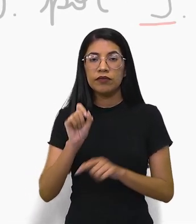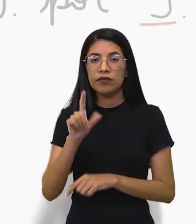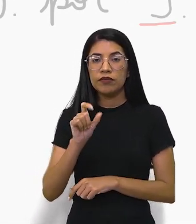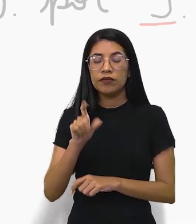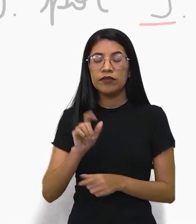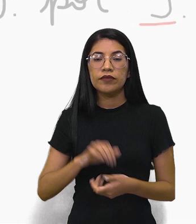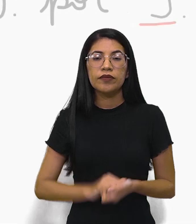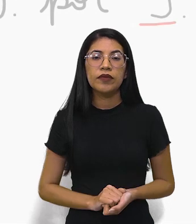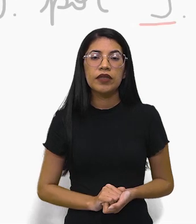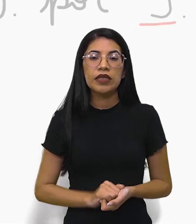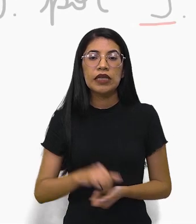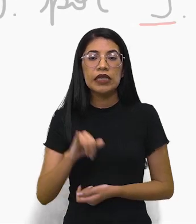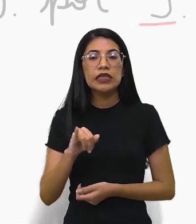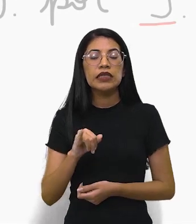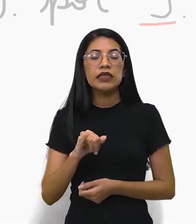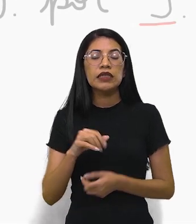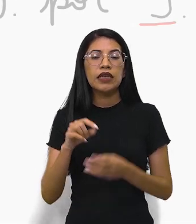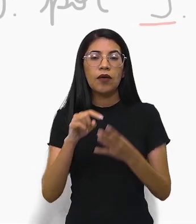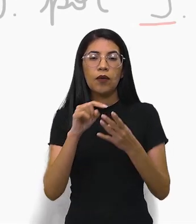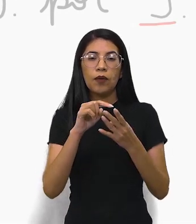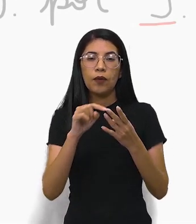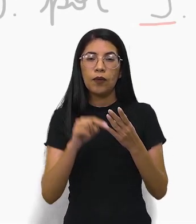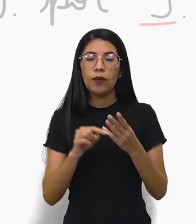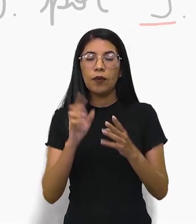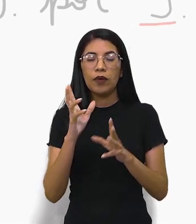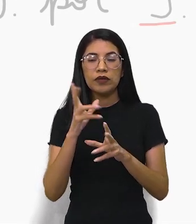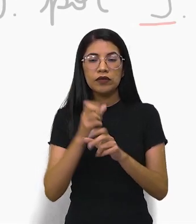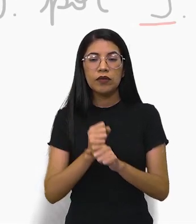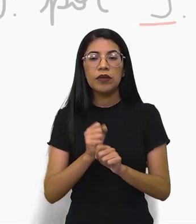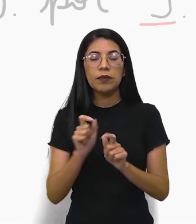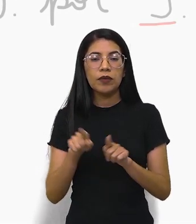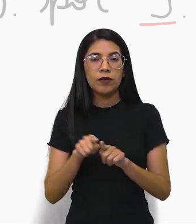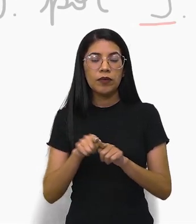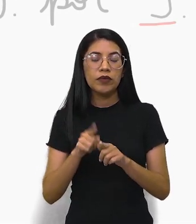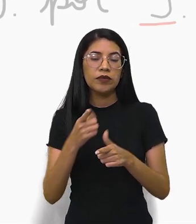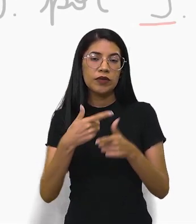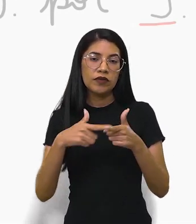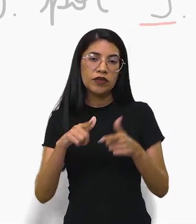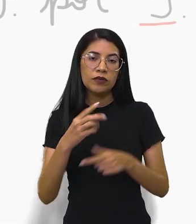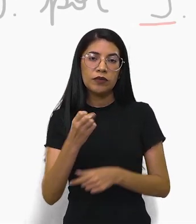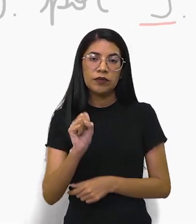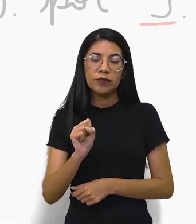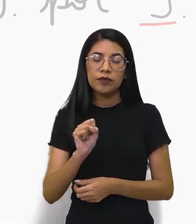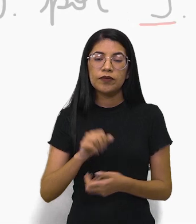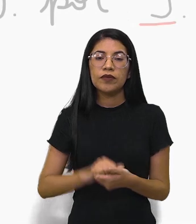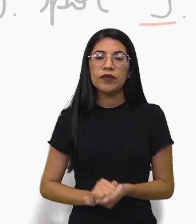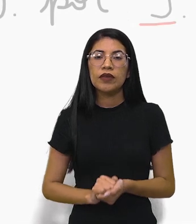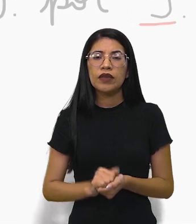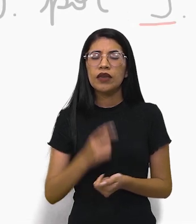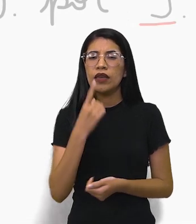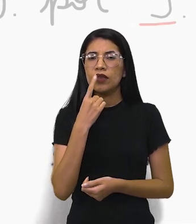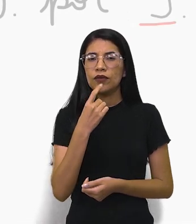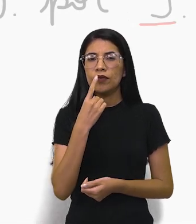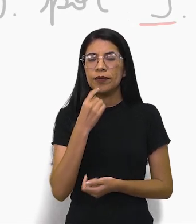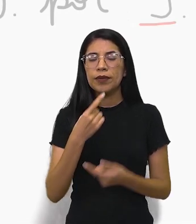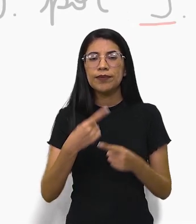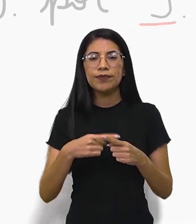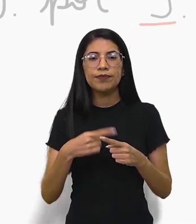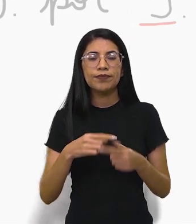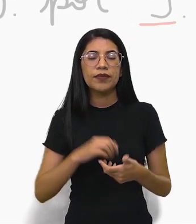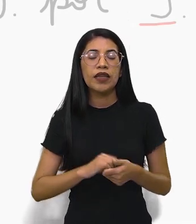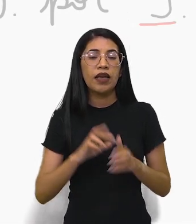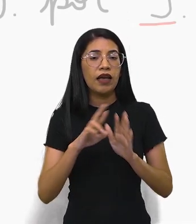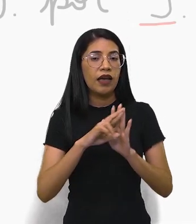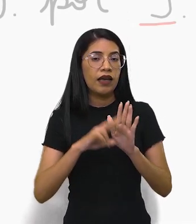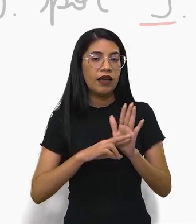3 últimos dígitos são divisíveis por 8. E esses números vermelho, professora, por que estão em vermelho? Porque a regrinha